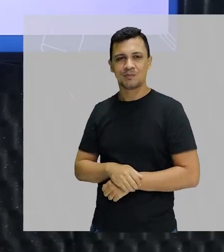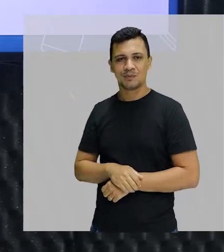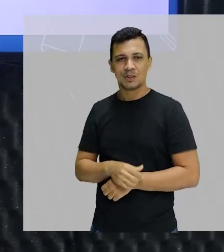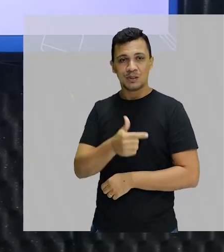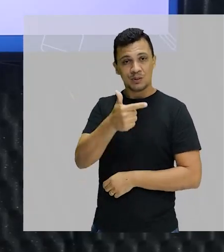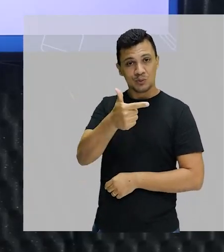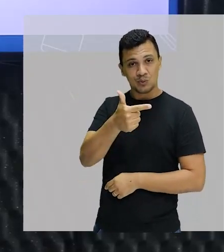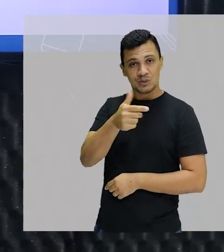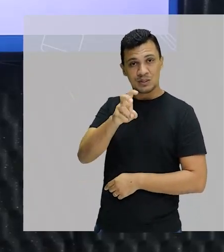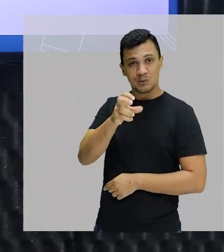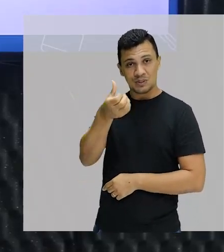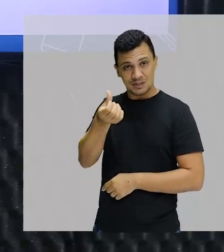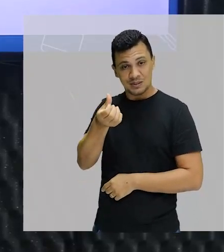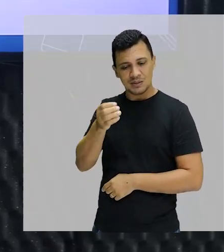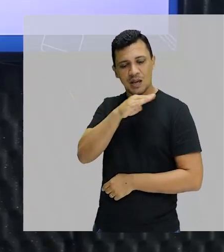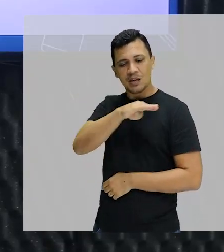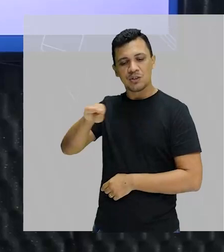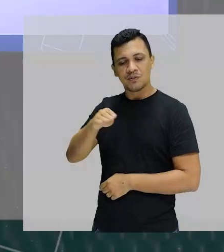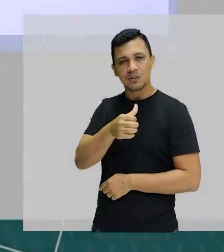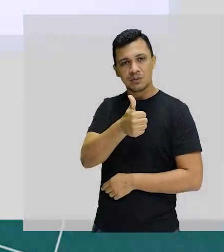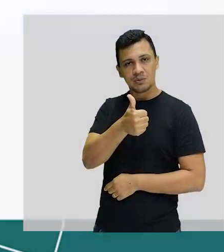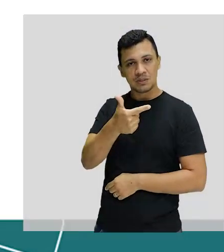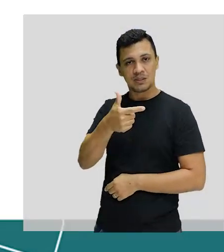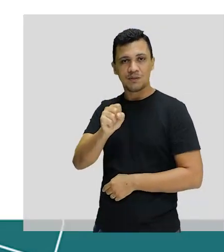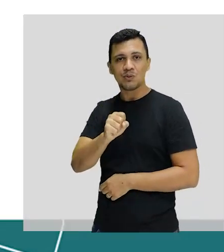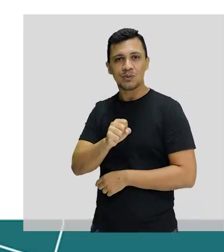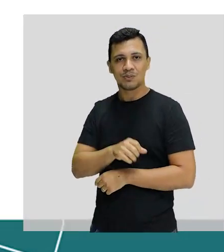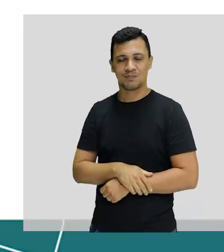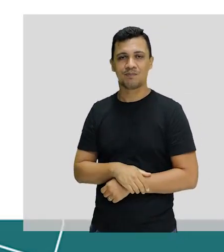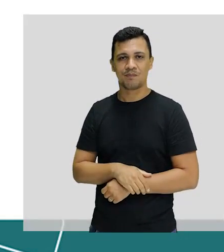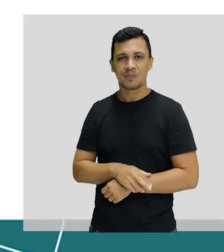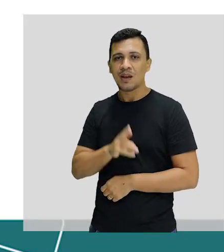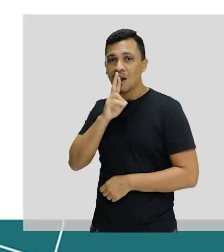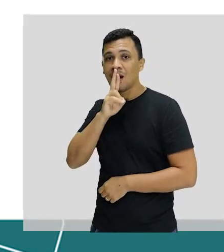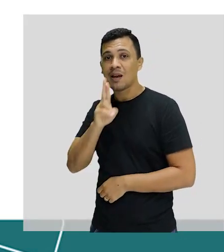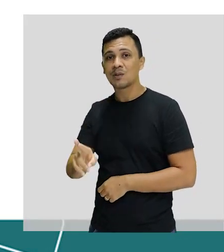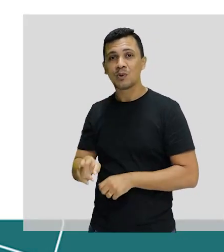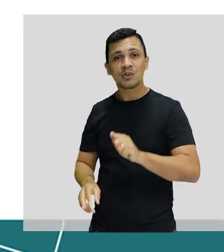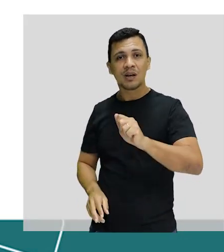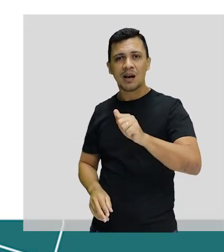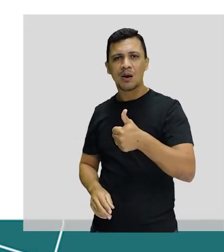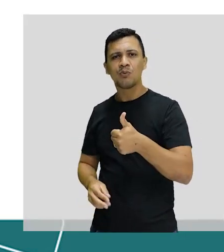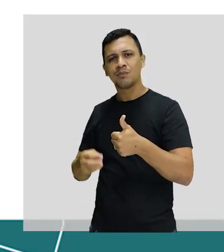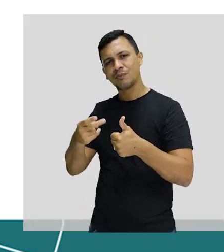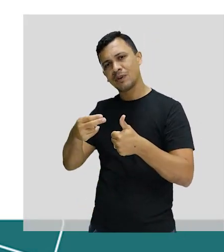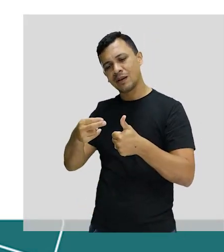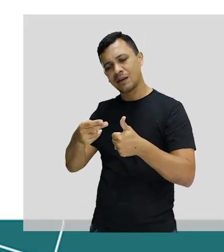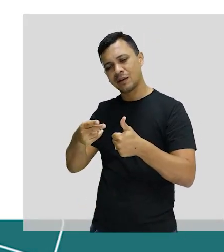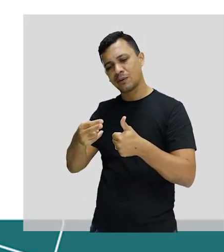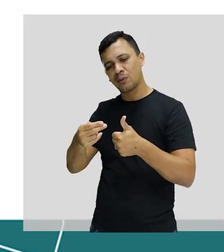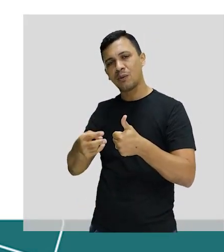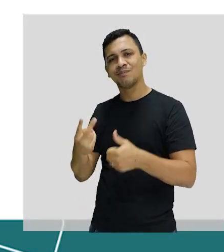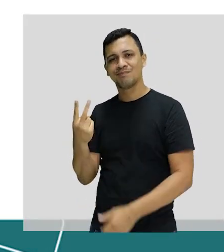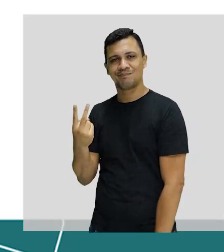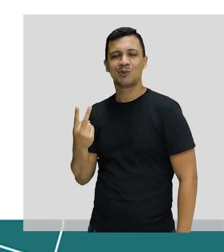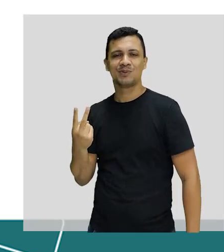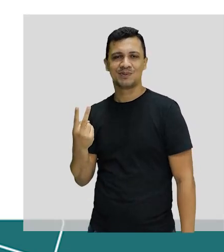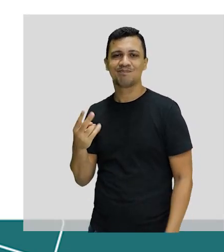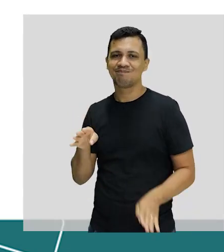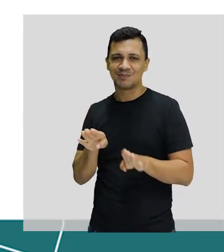o 256 dividido pelo 128. E isso tem como resposta para nós também o número